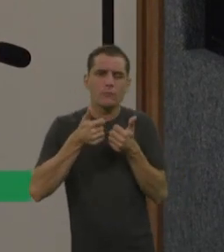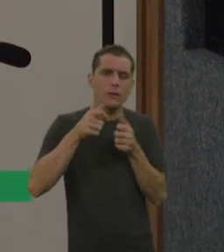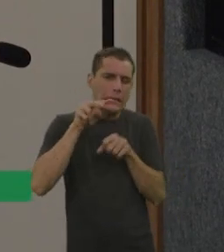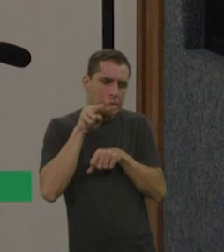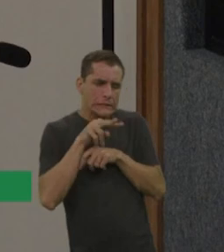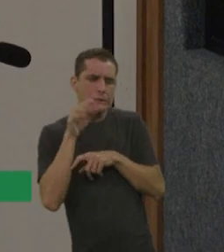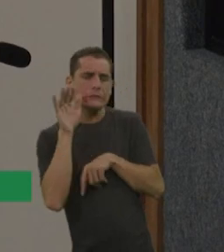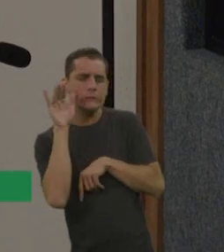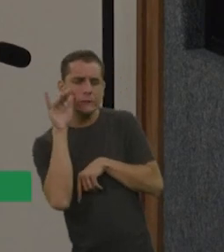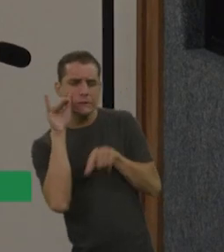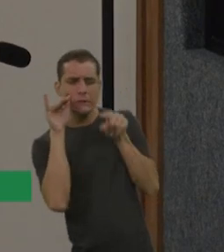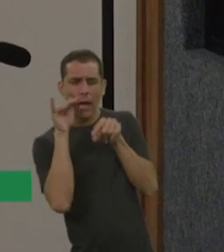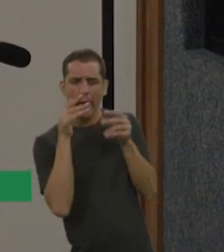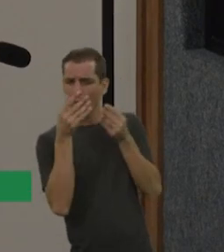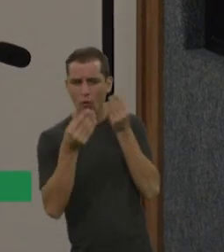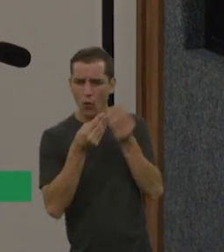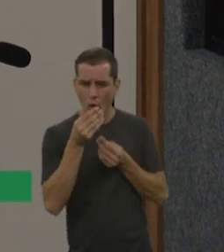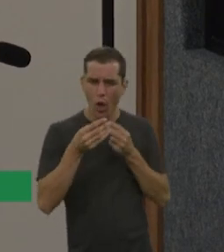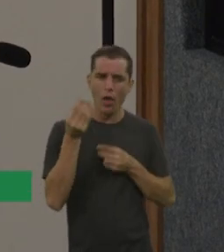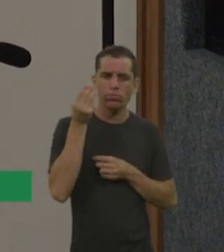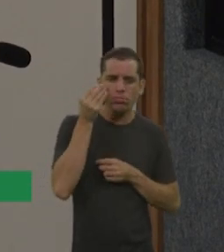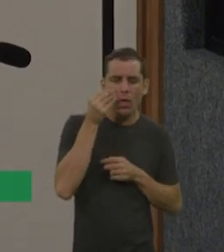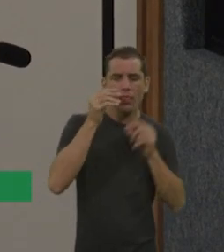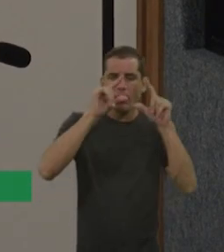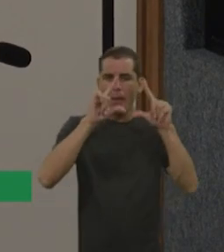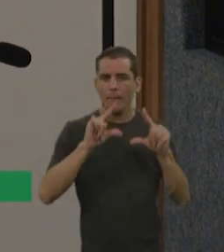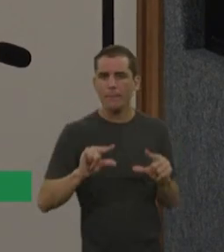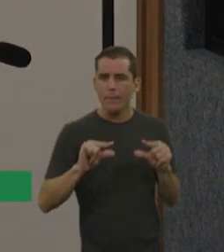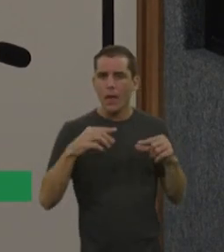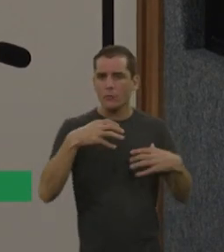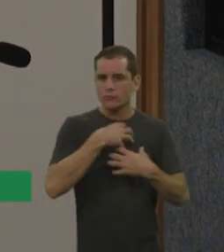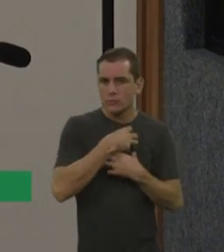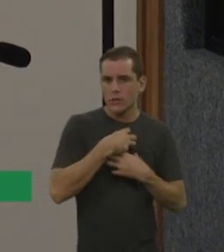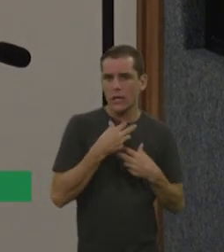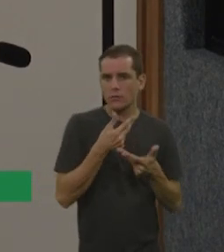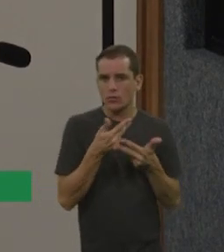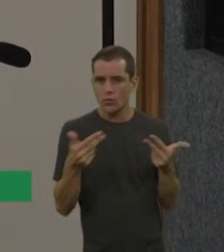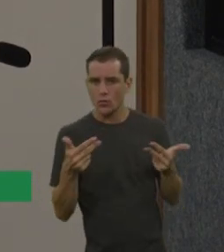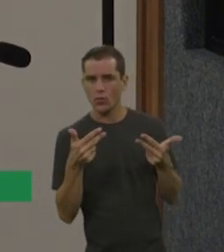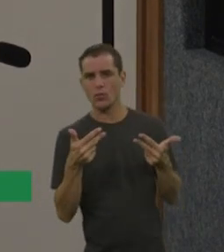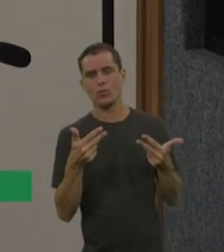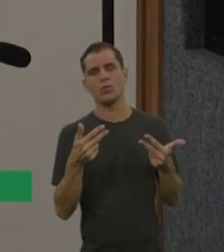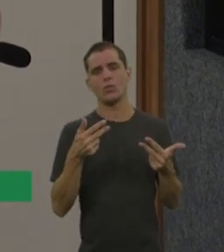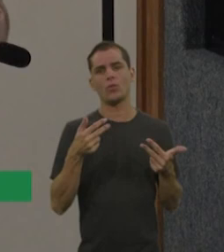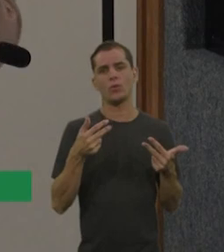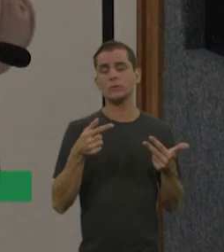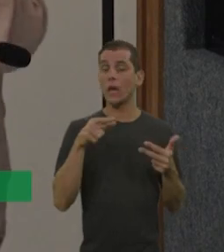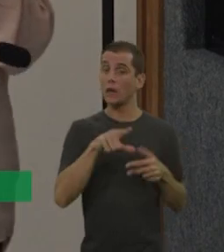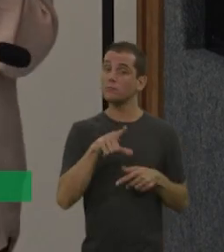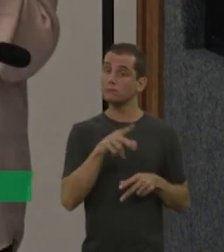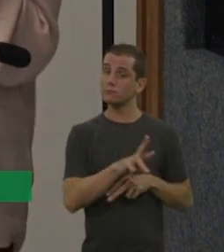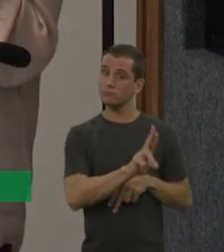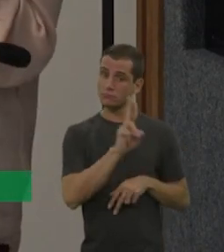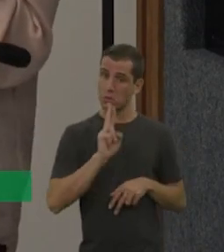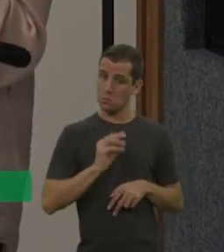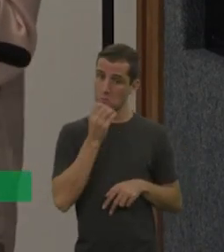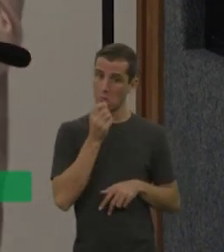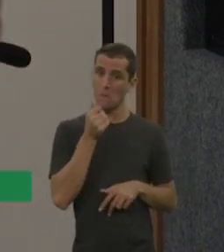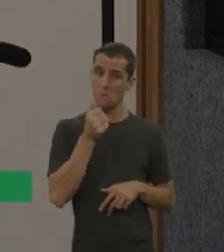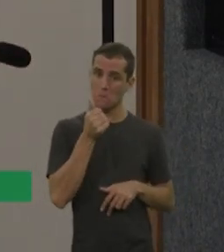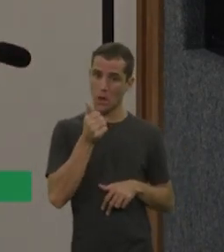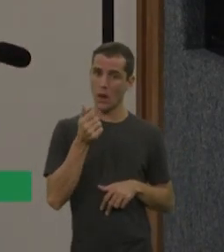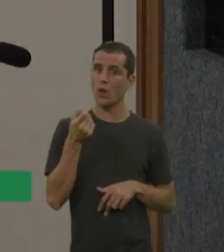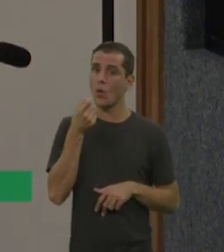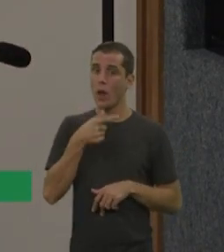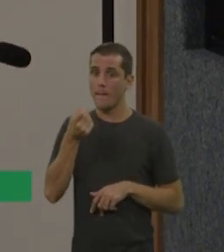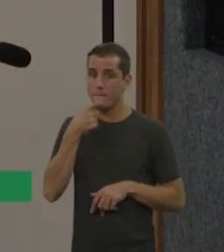para diminuir os efeitos colaterais e a resposta clínica. E uma resposta clínica muito boa, tá? Então, essa medicação, essa enzima, ela